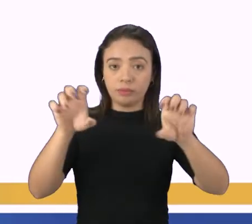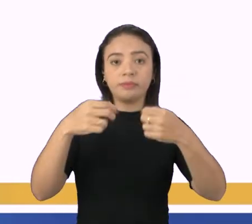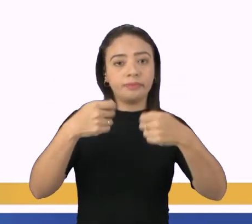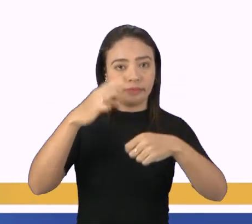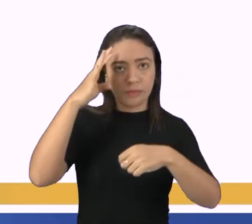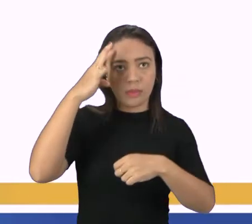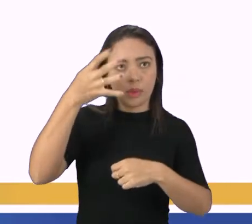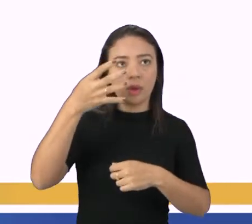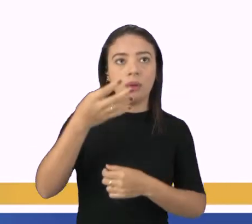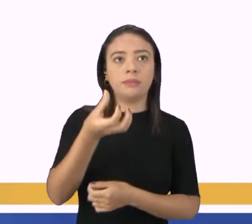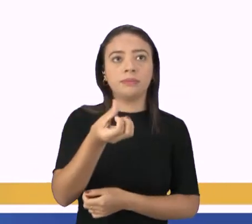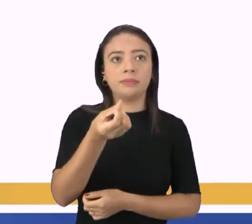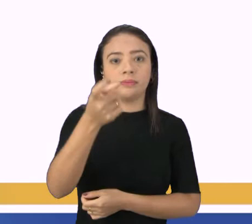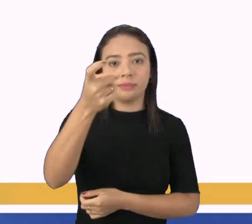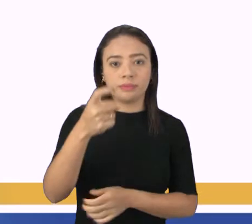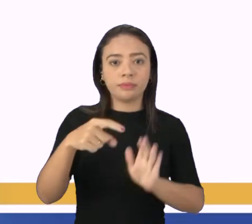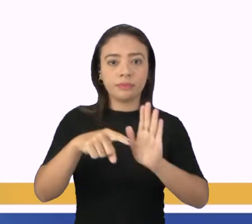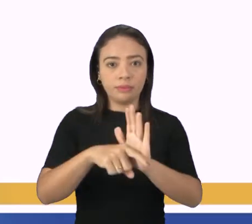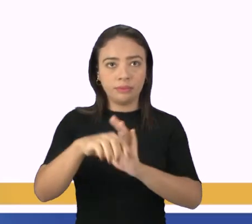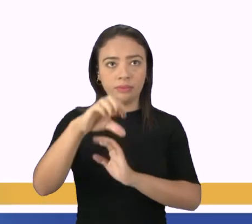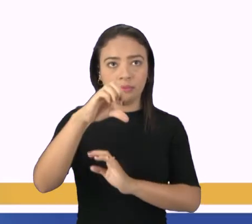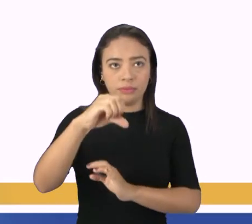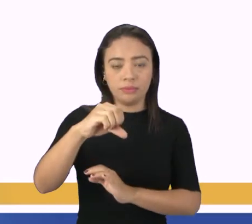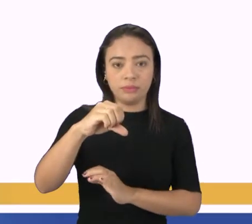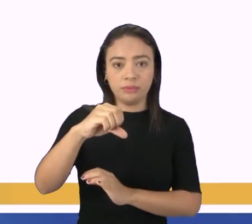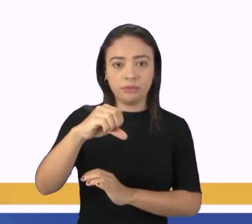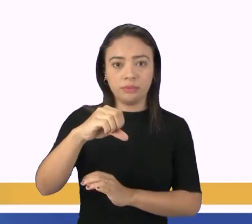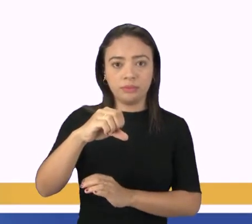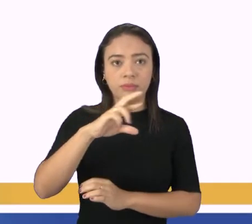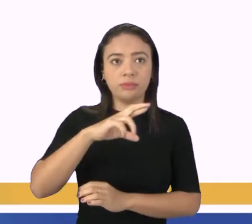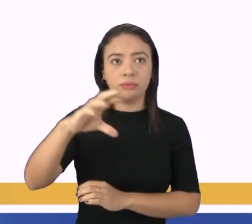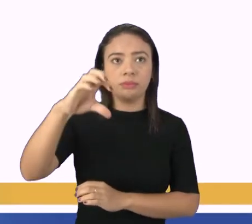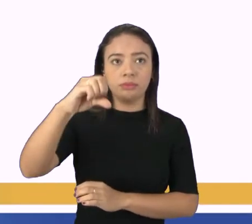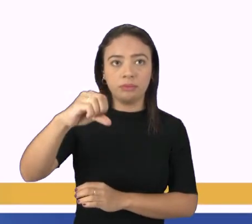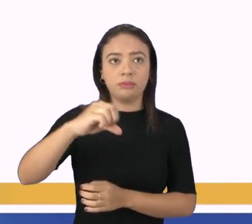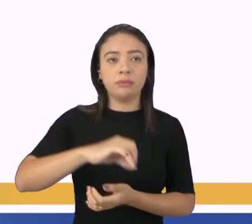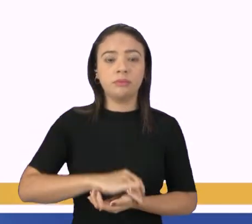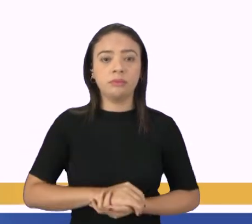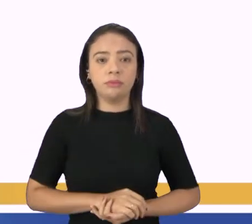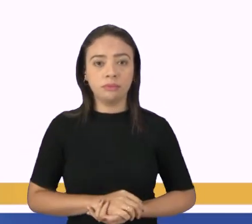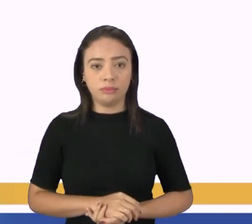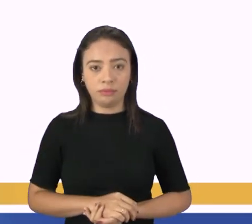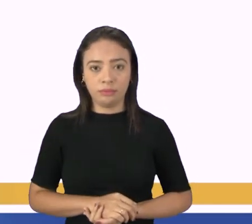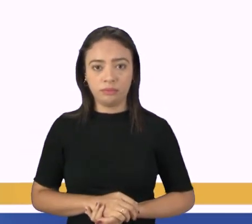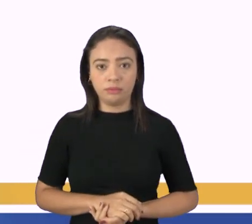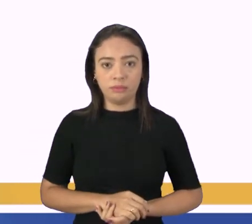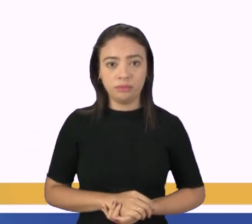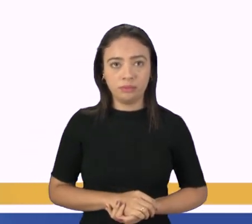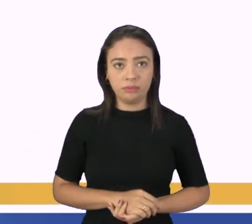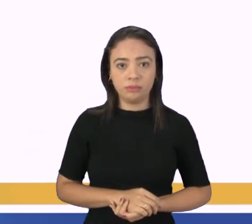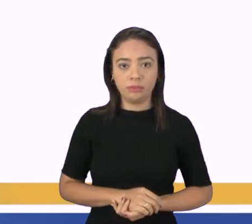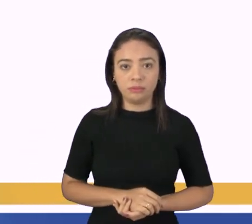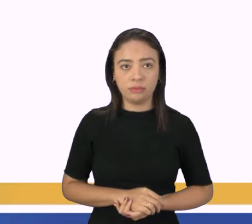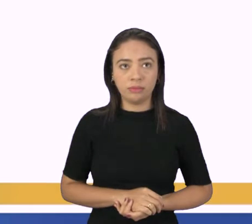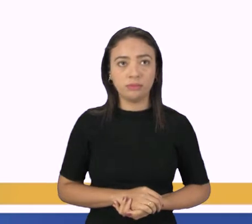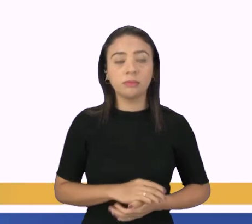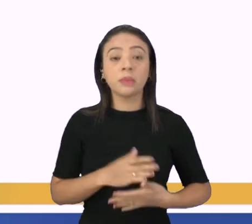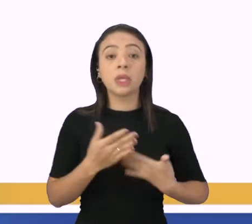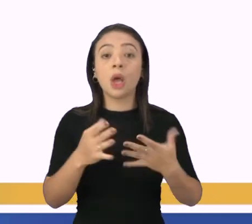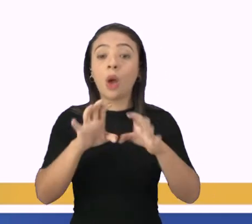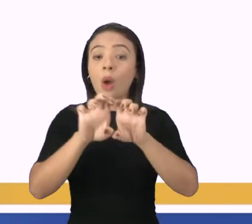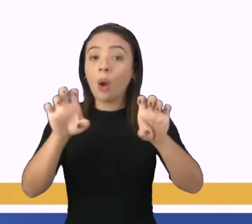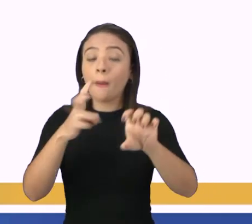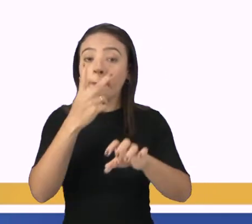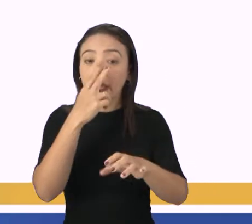equação, 6x menos 9 igual a 9. Lembram que eu falei que a equação ela funciona como